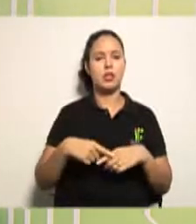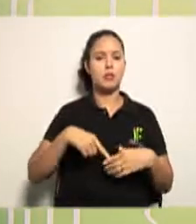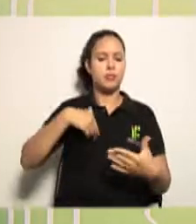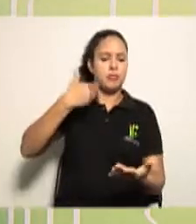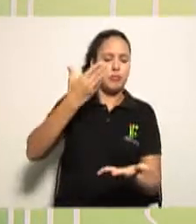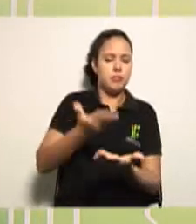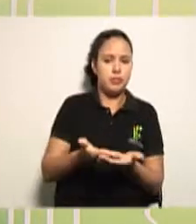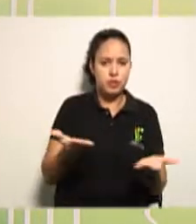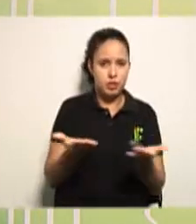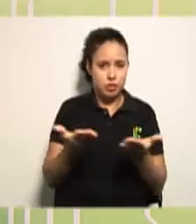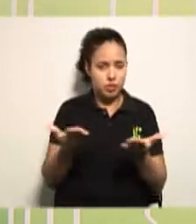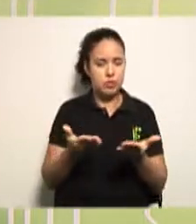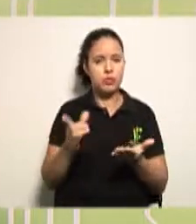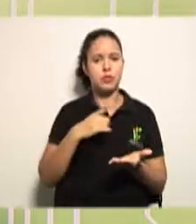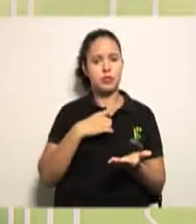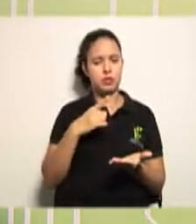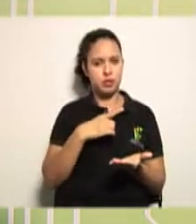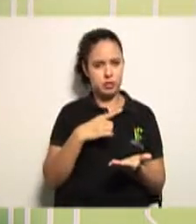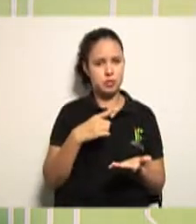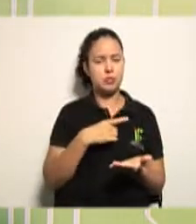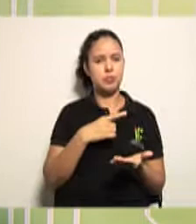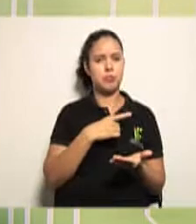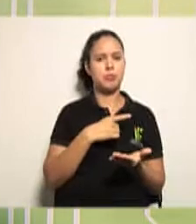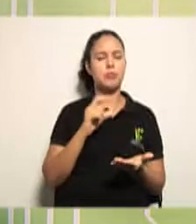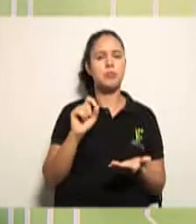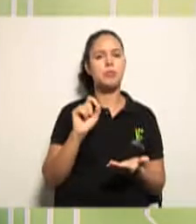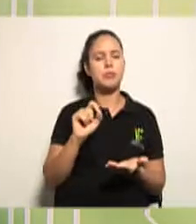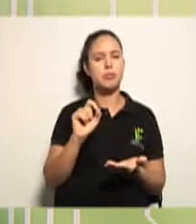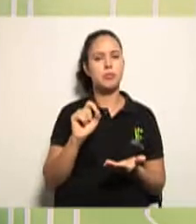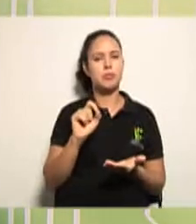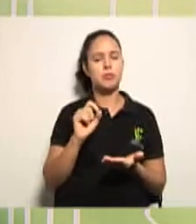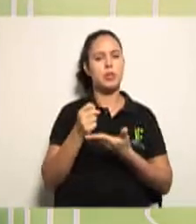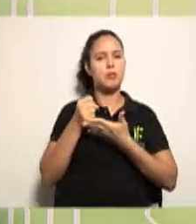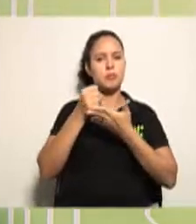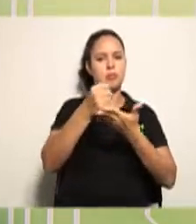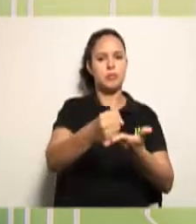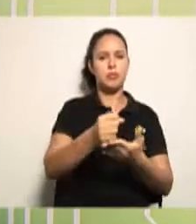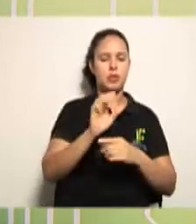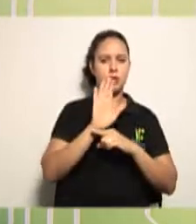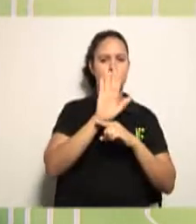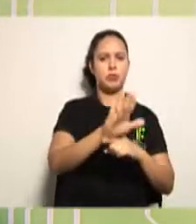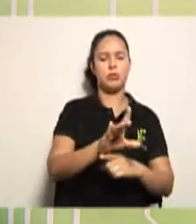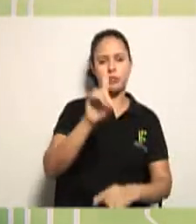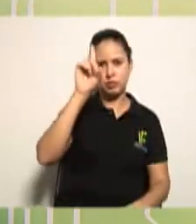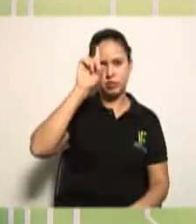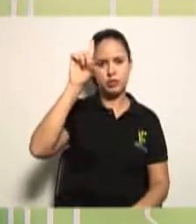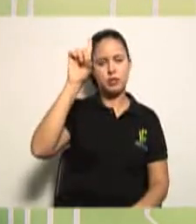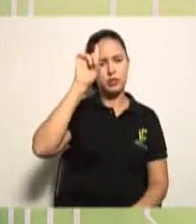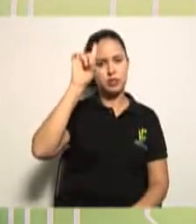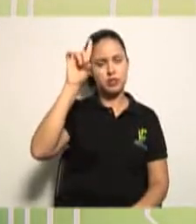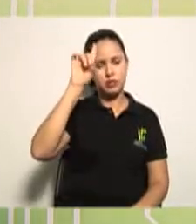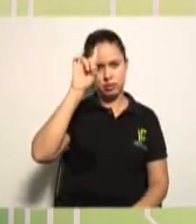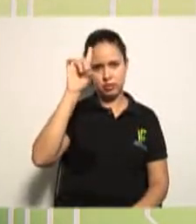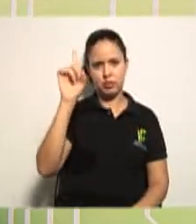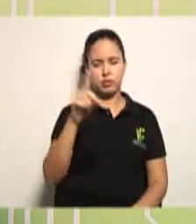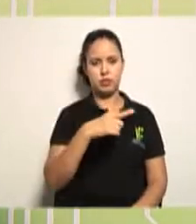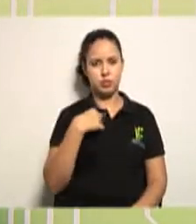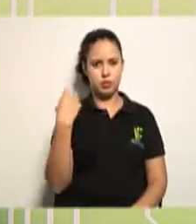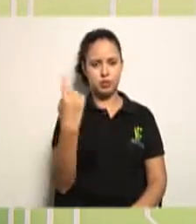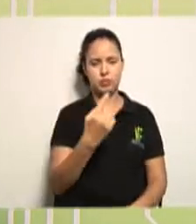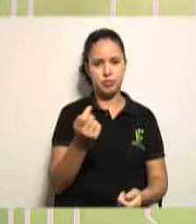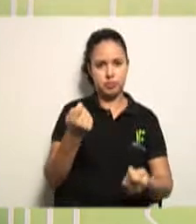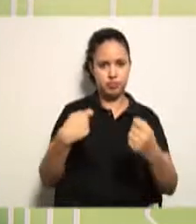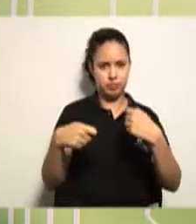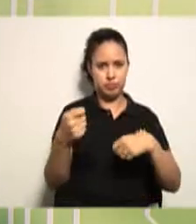e fazem interferências positivas no nosso dia a dia, na forma com que a gente